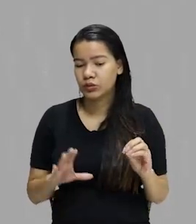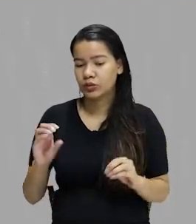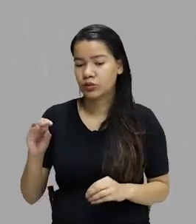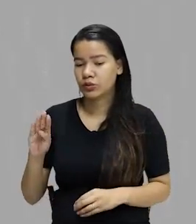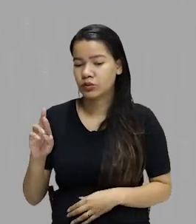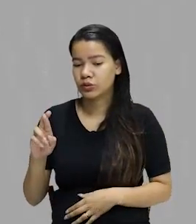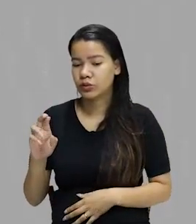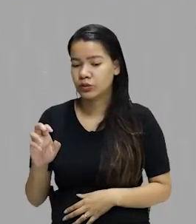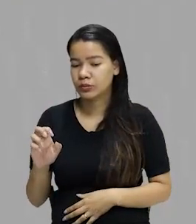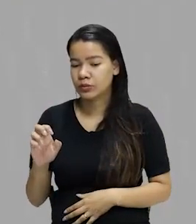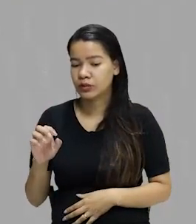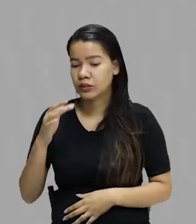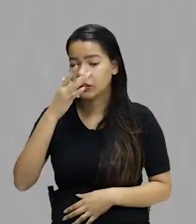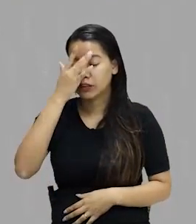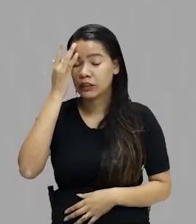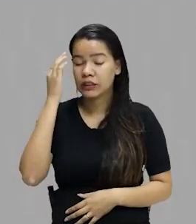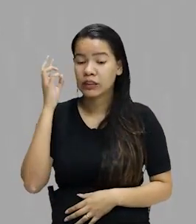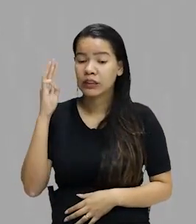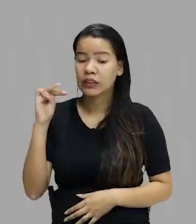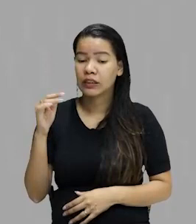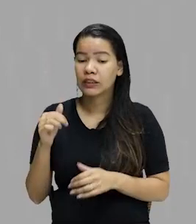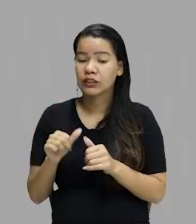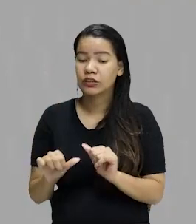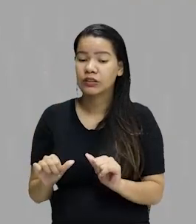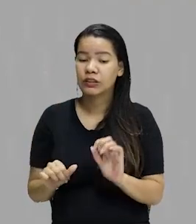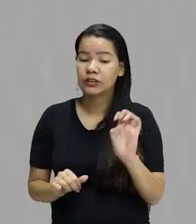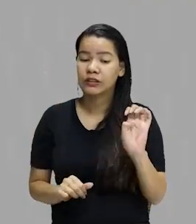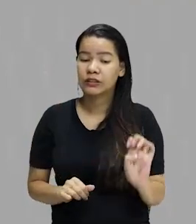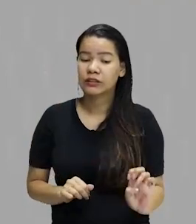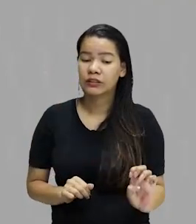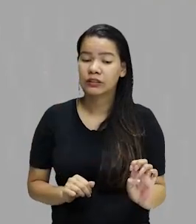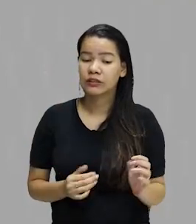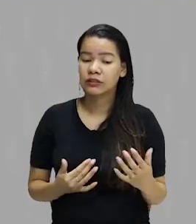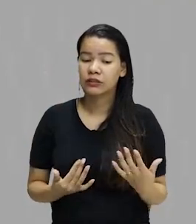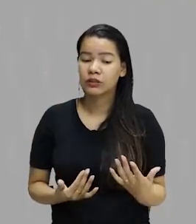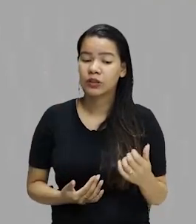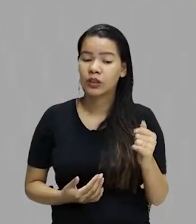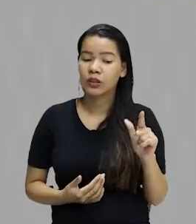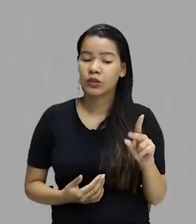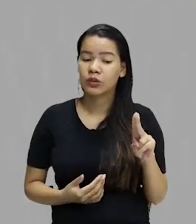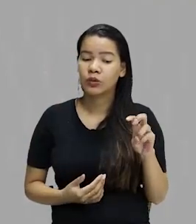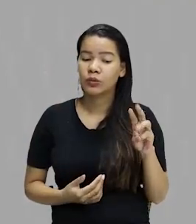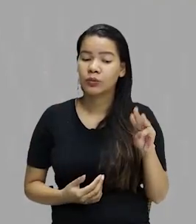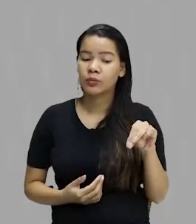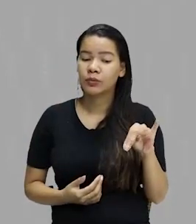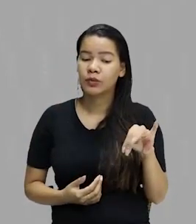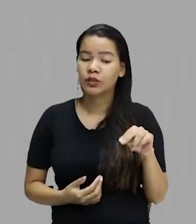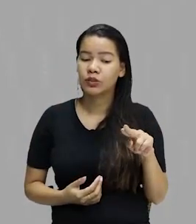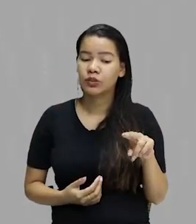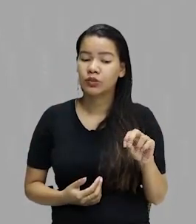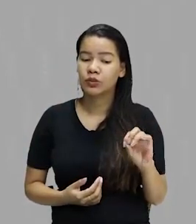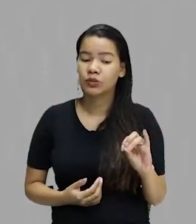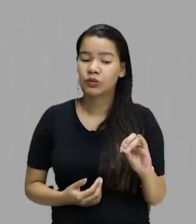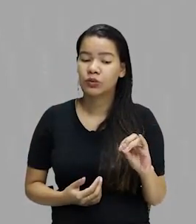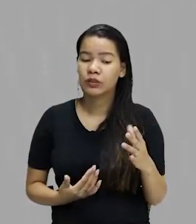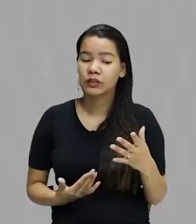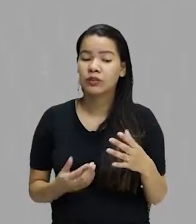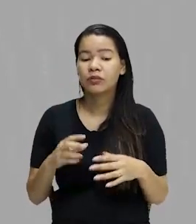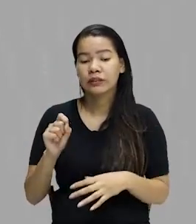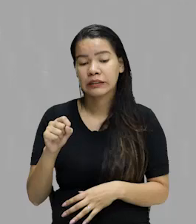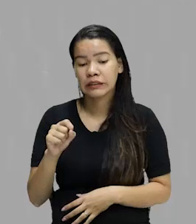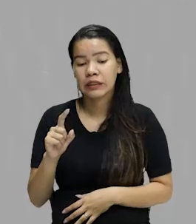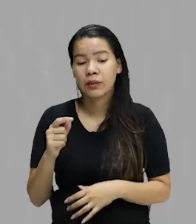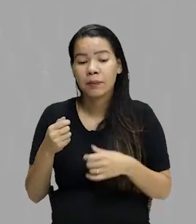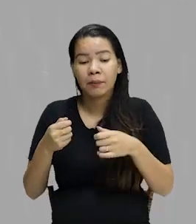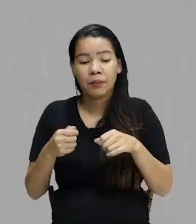cobre. Quem está à esquerda? O alumínio. Então, o alumínio, sim, ele é capaz de